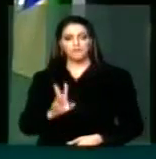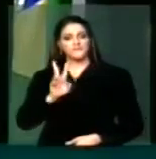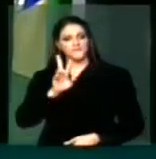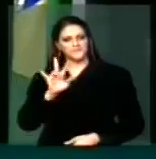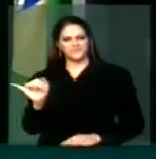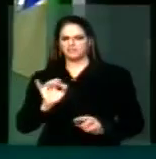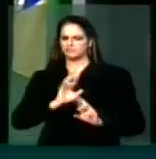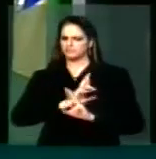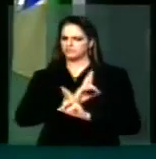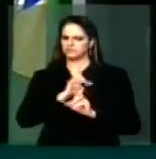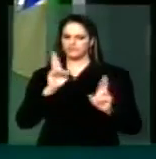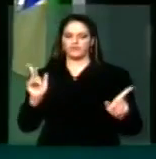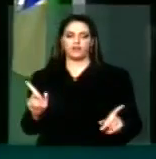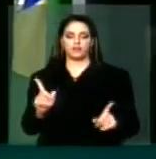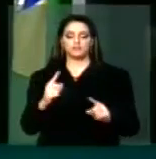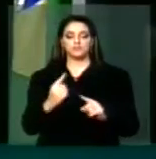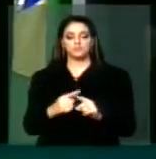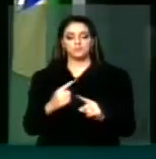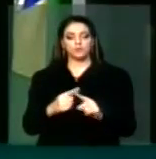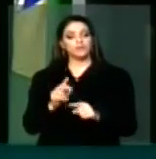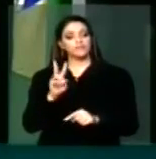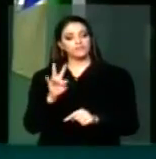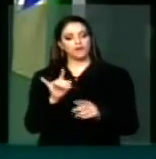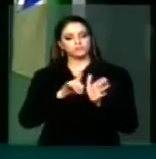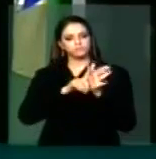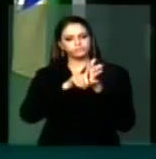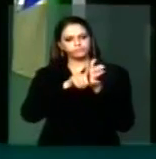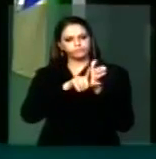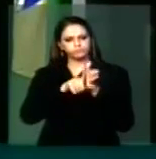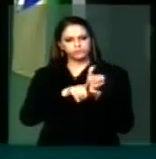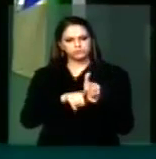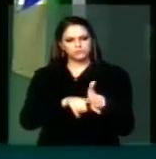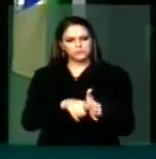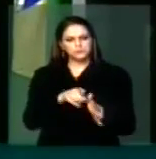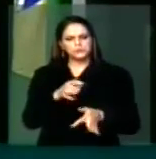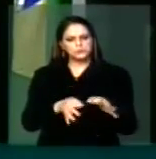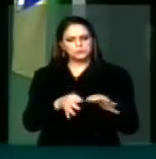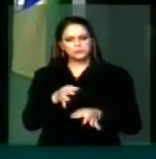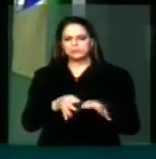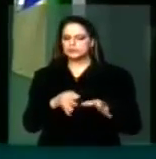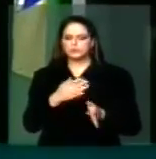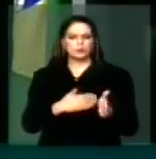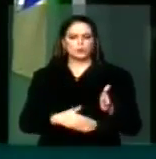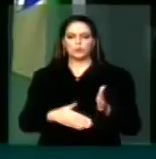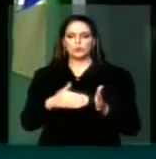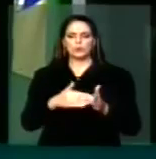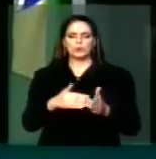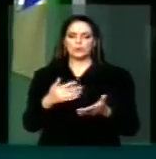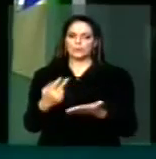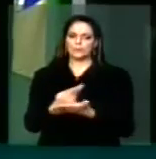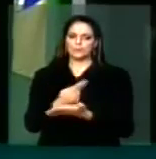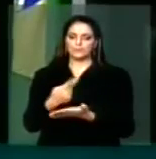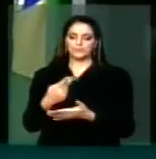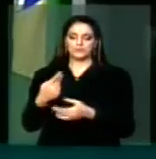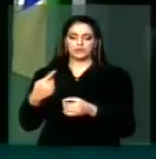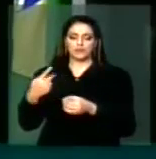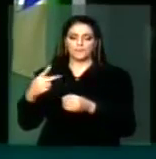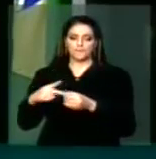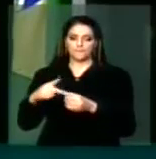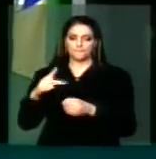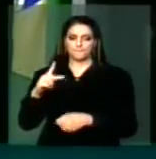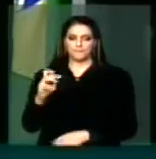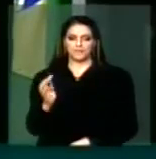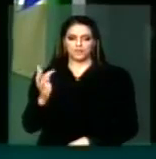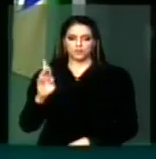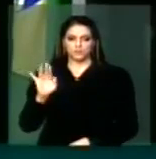ser outro depois de apurado esses escândalos havidos na Petrobras e em todo o